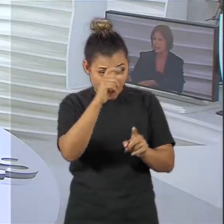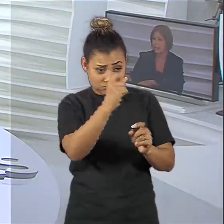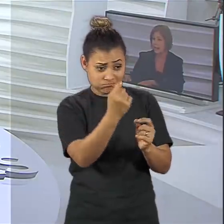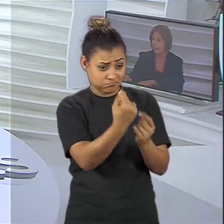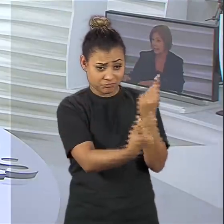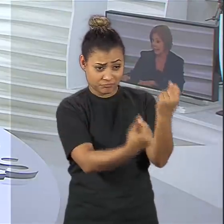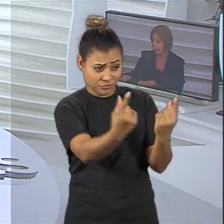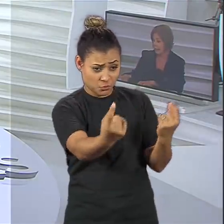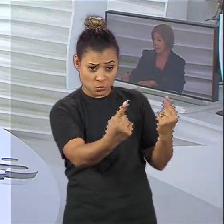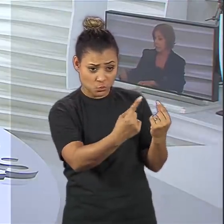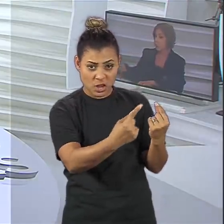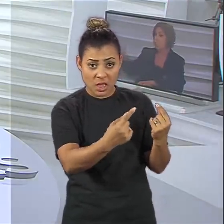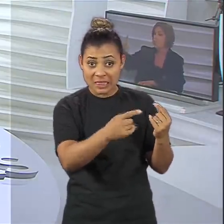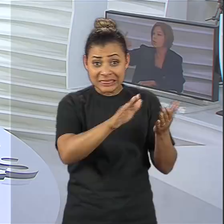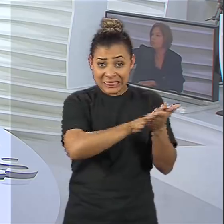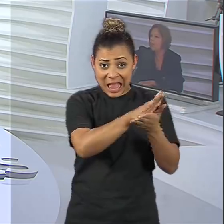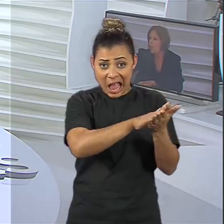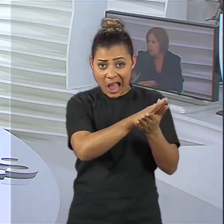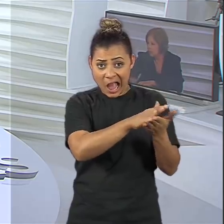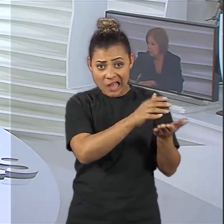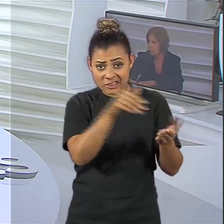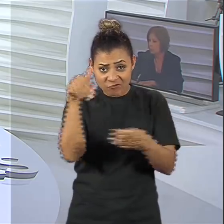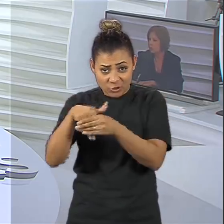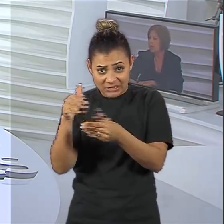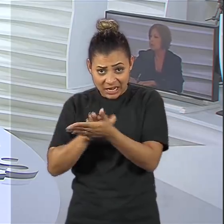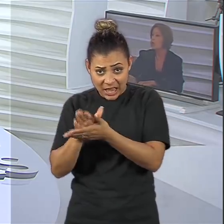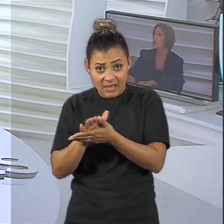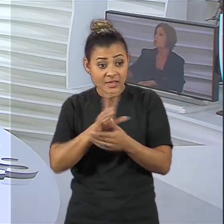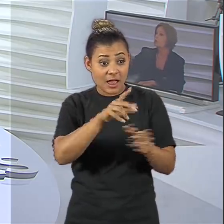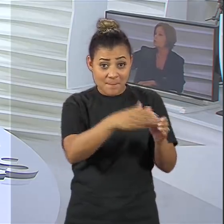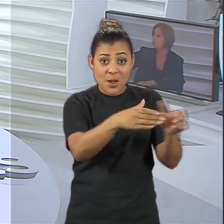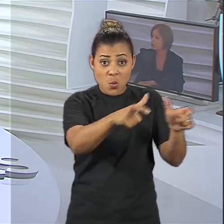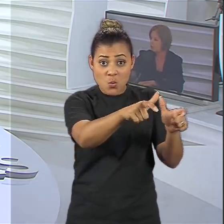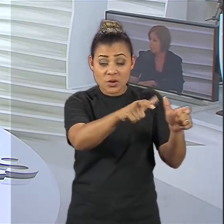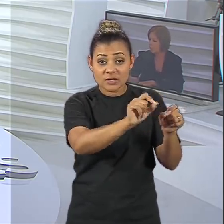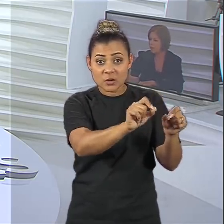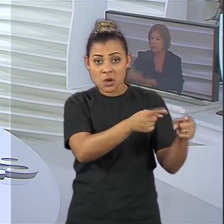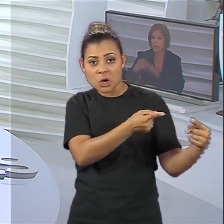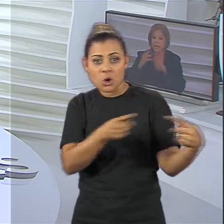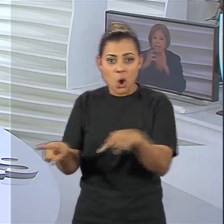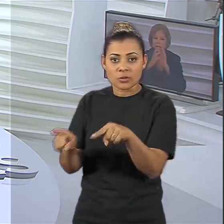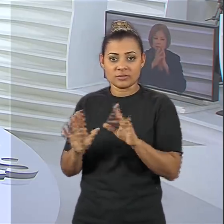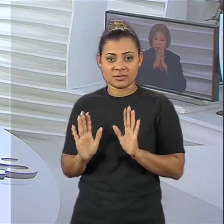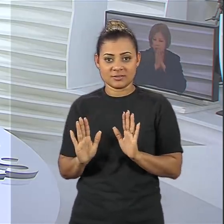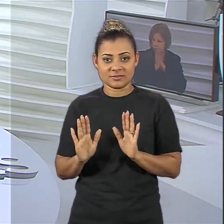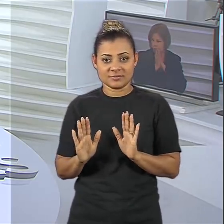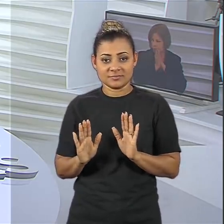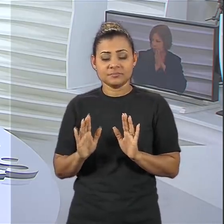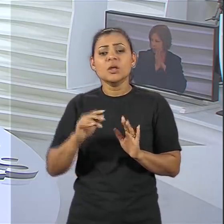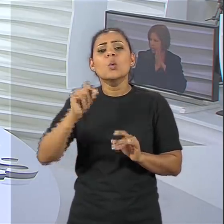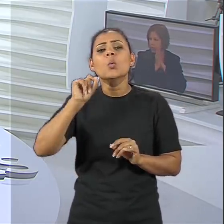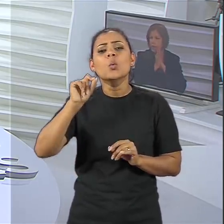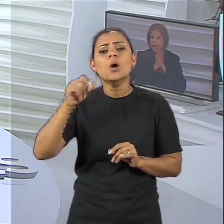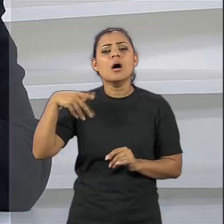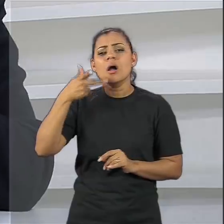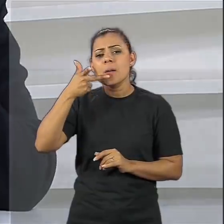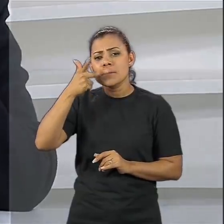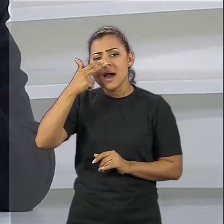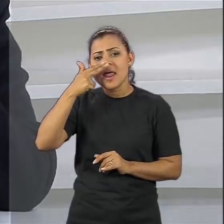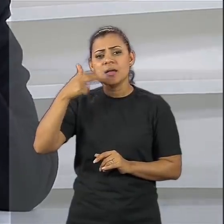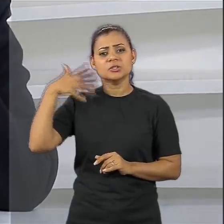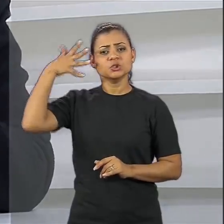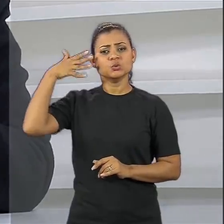ainda, ele está ficando muito contra o Bolsonaro, o discurso do Bolsonaro. E o que é o discurso do Bolsonaro?